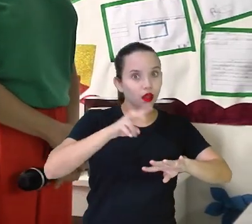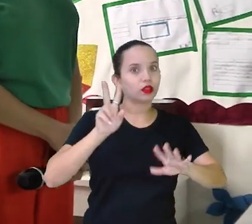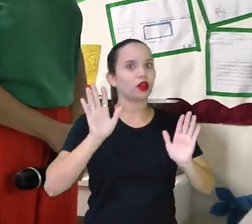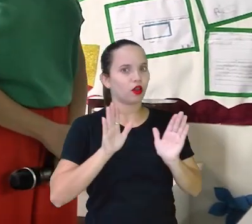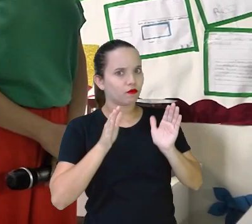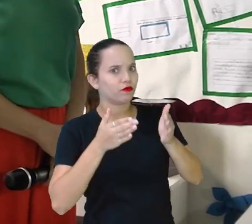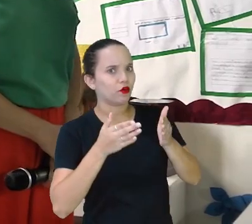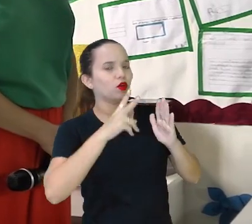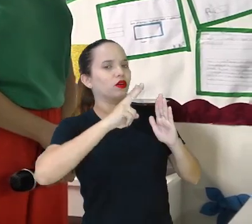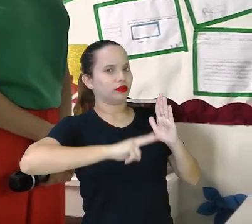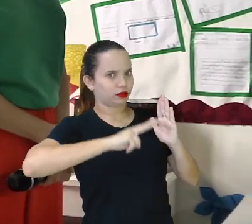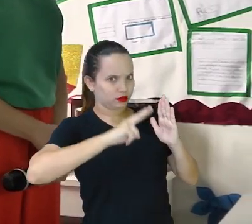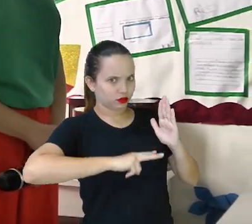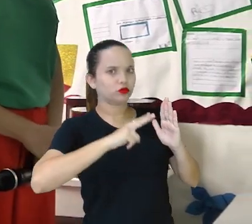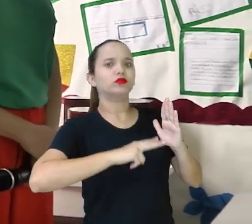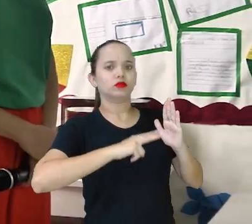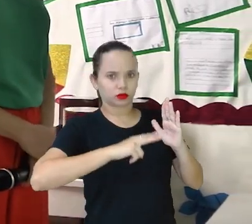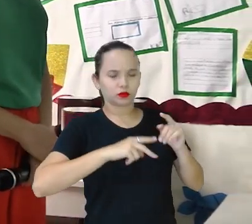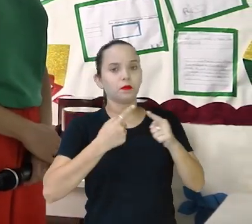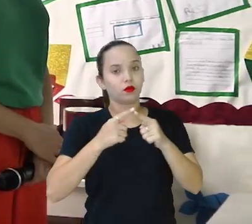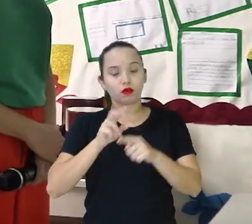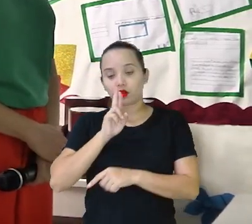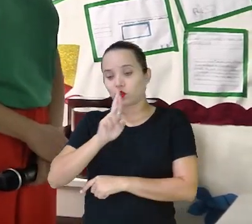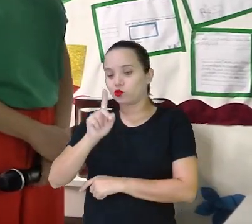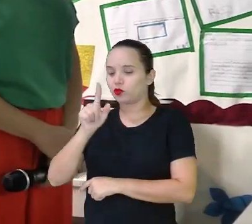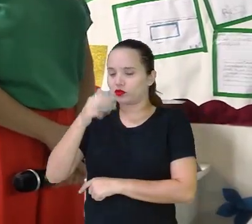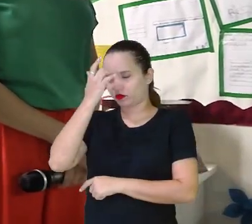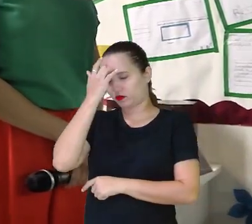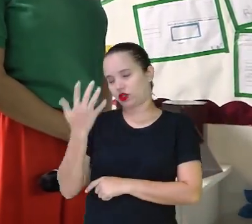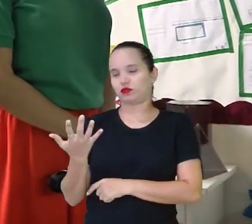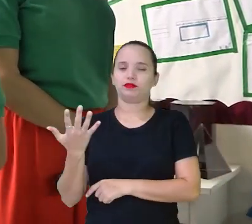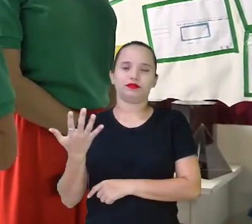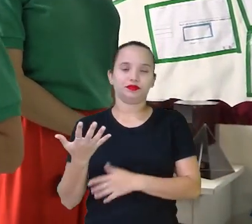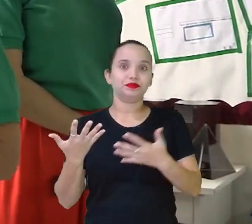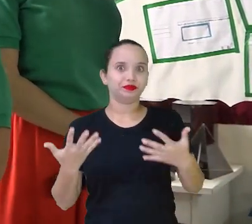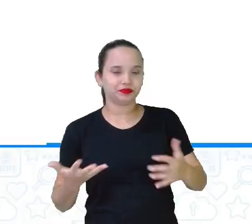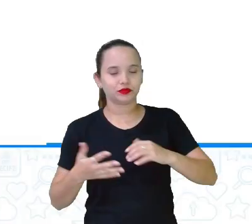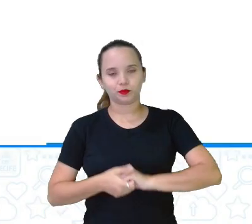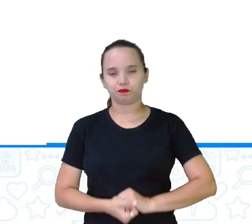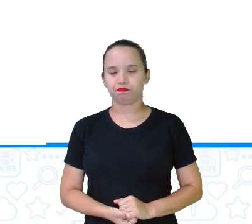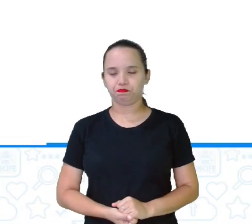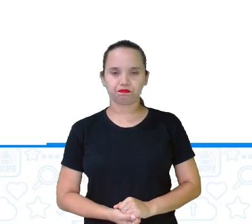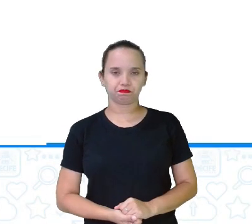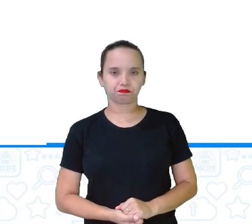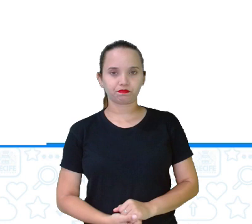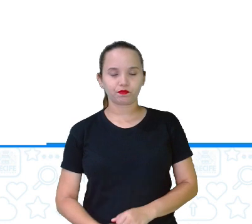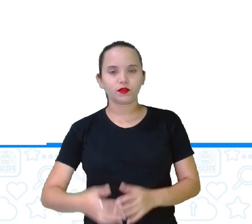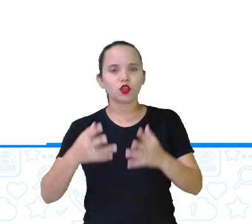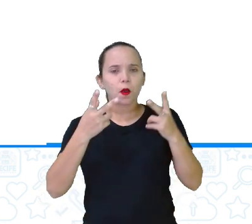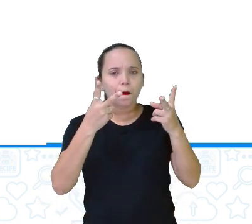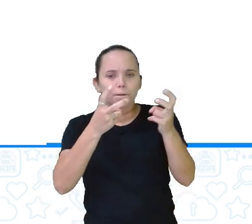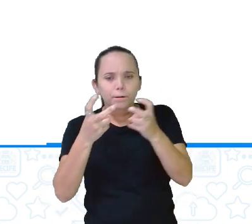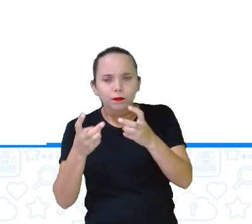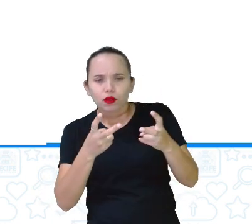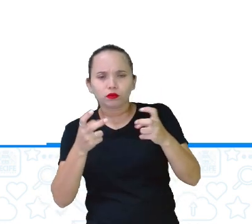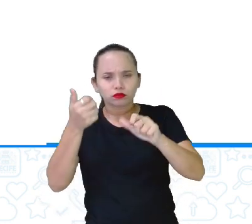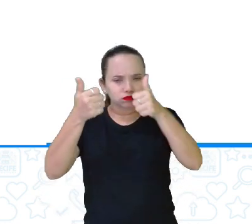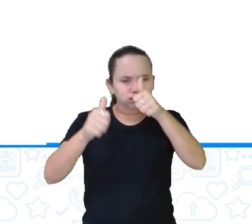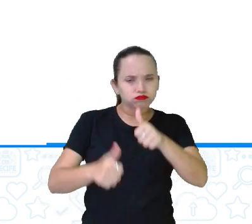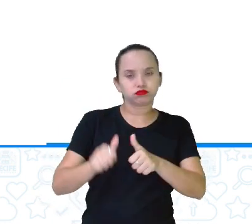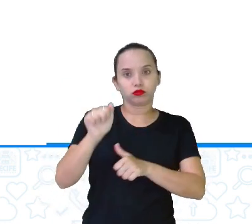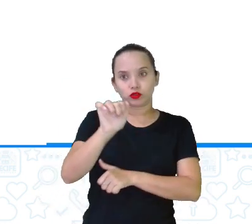leitura e a resposta fica mais fácil de encontrar. A questão diz o seguinte: observe a figura desenhada na